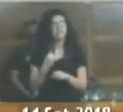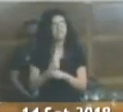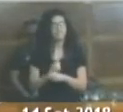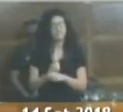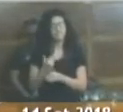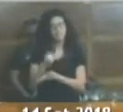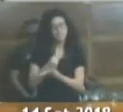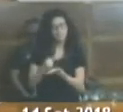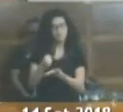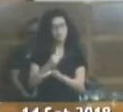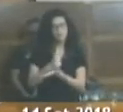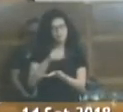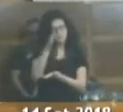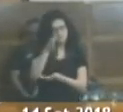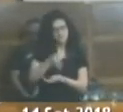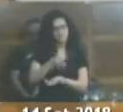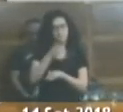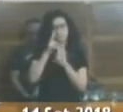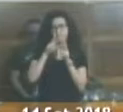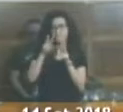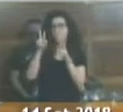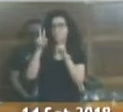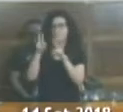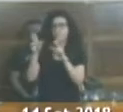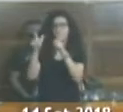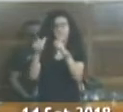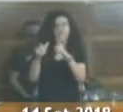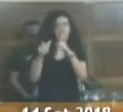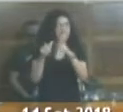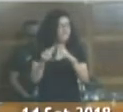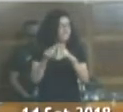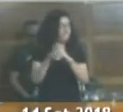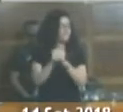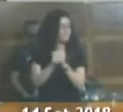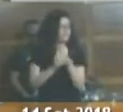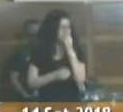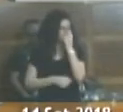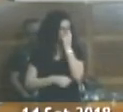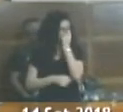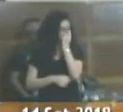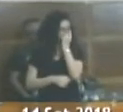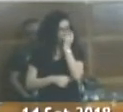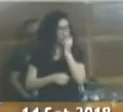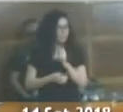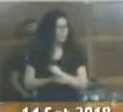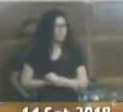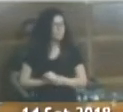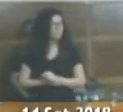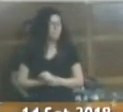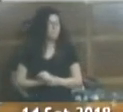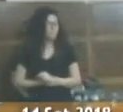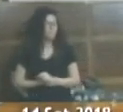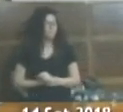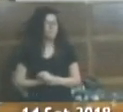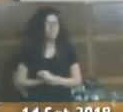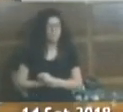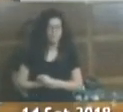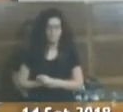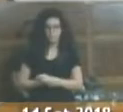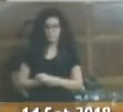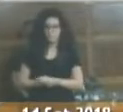base sólida, concreta, olhando para o território, não apenas atrás dos gabinetes, aí, das políticas que geralmente são